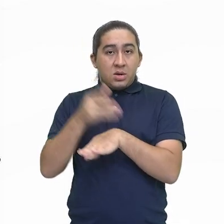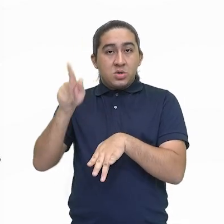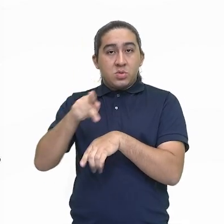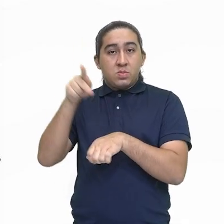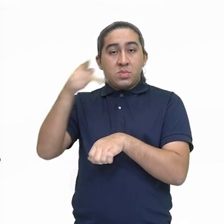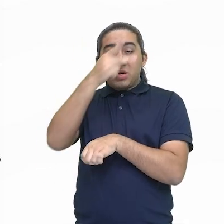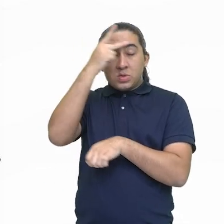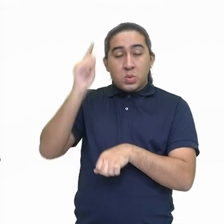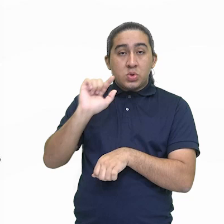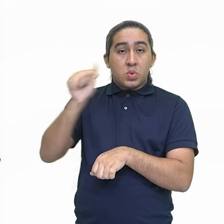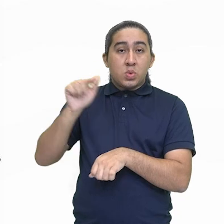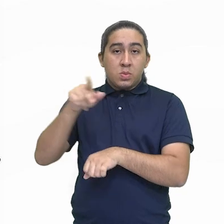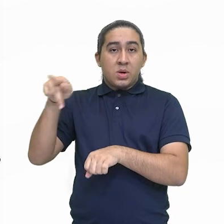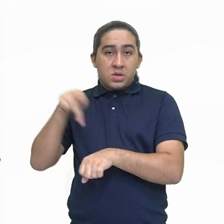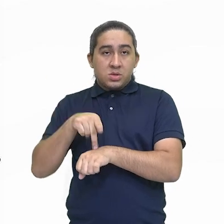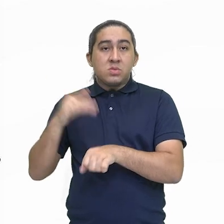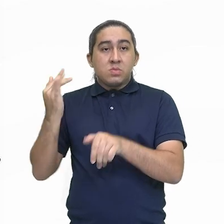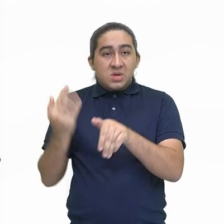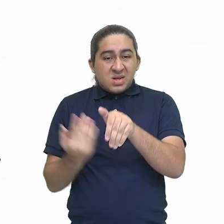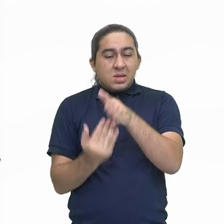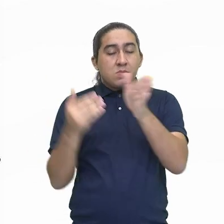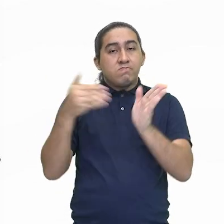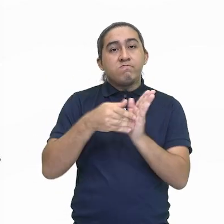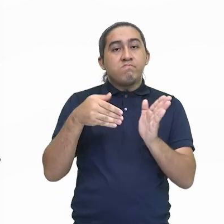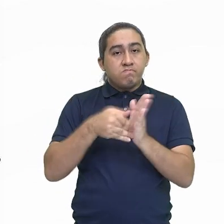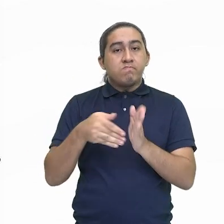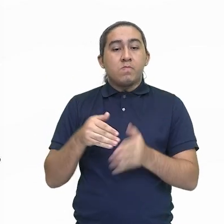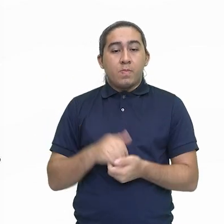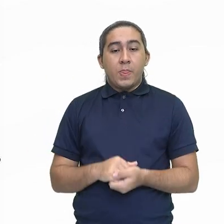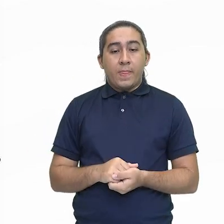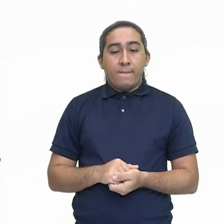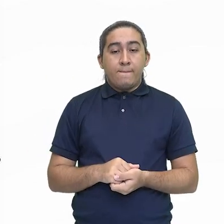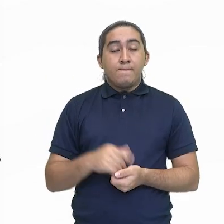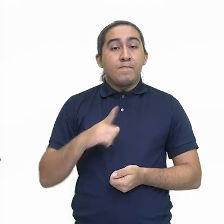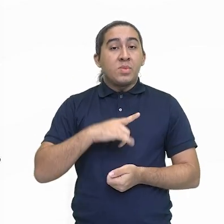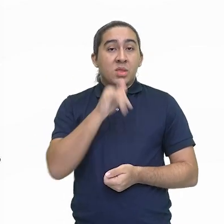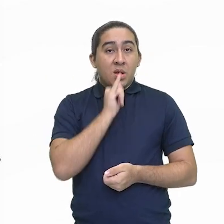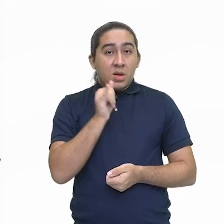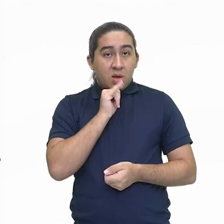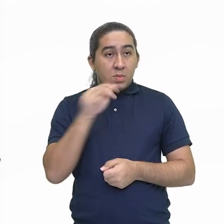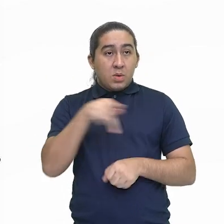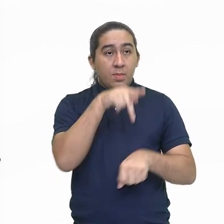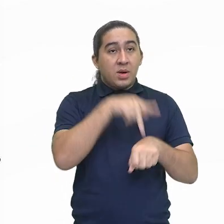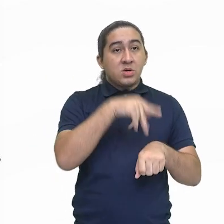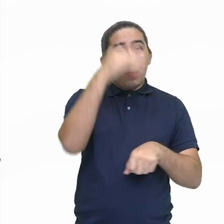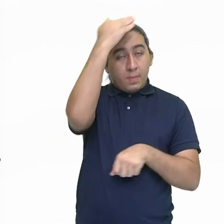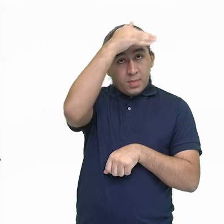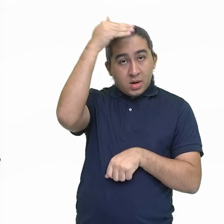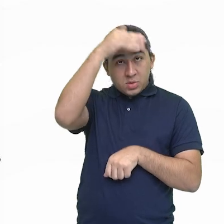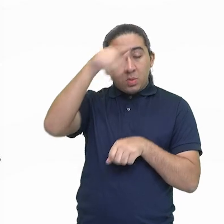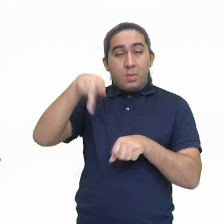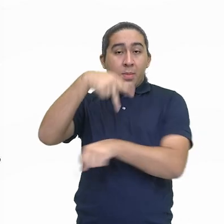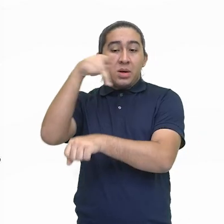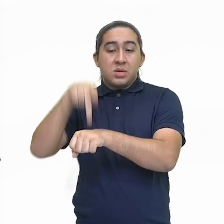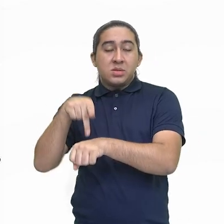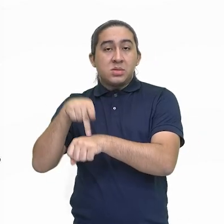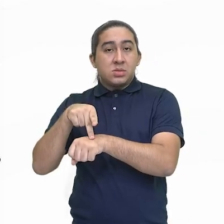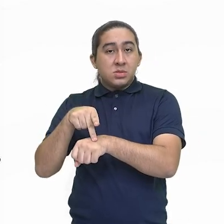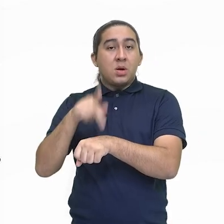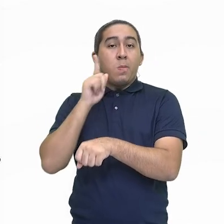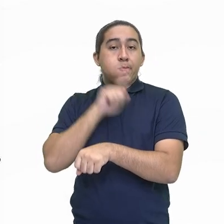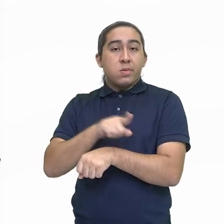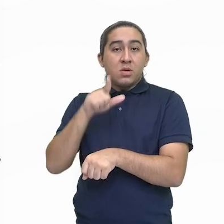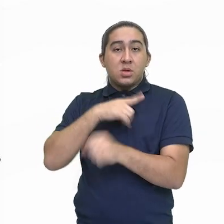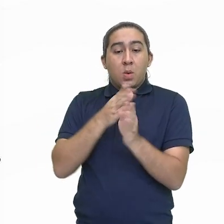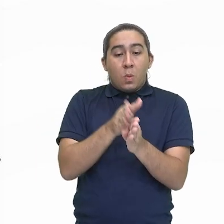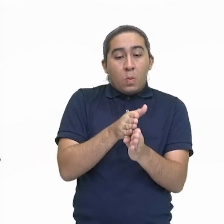dessas pessoas, né, esse processo de migração. Aí eu coloquei o exemplo do México com os Estados Unidos, né, onde a gente tem ali um muro para